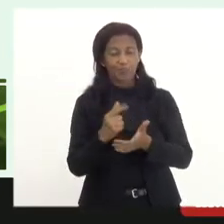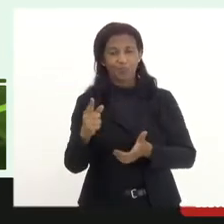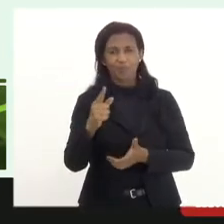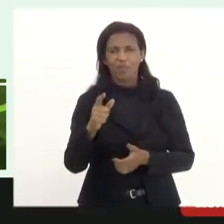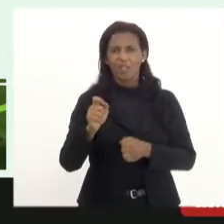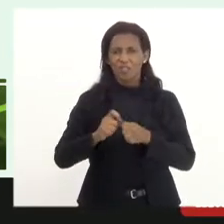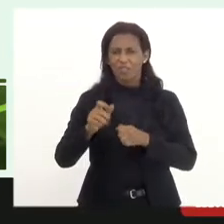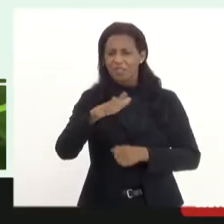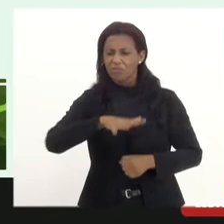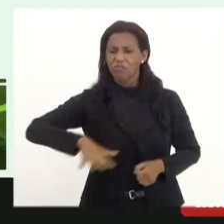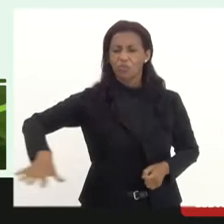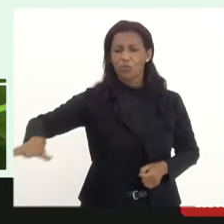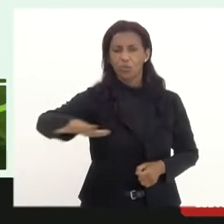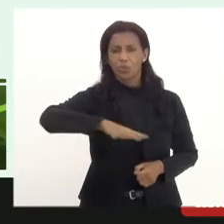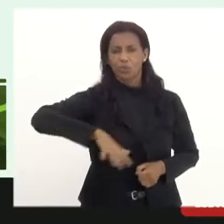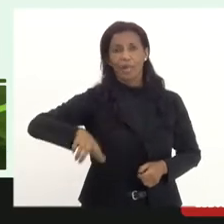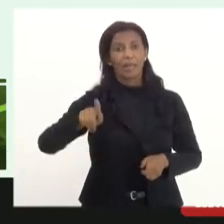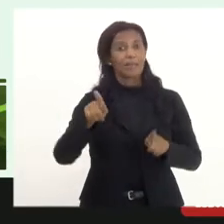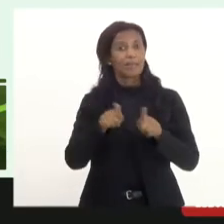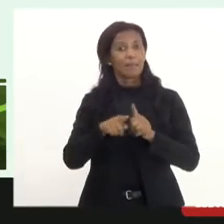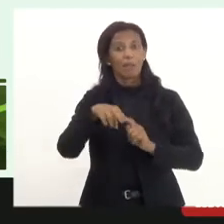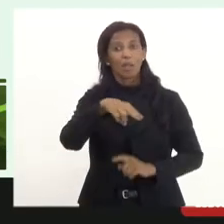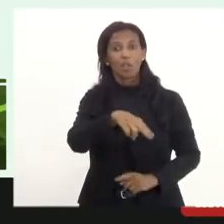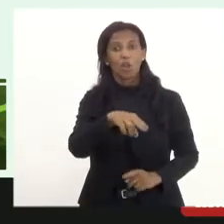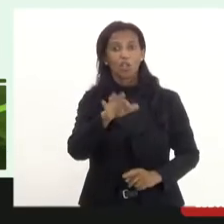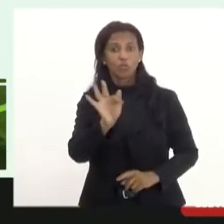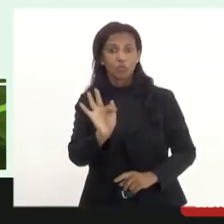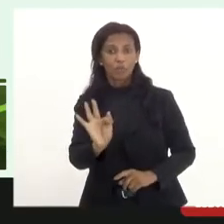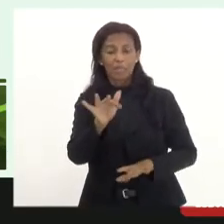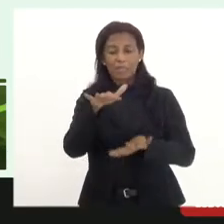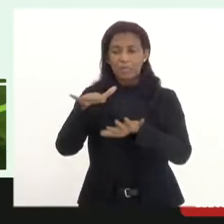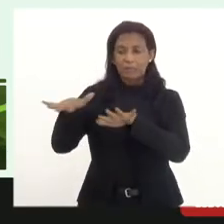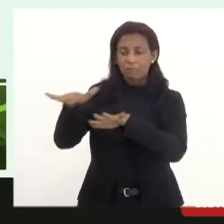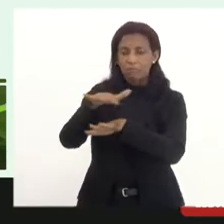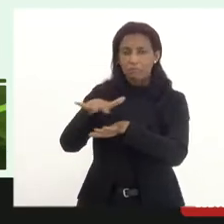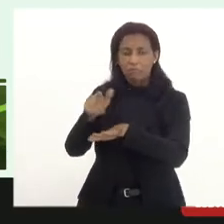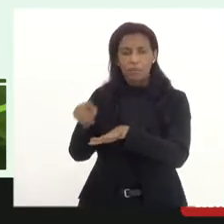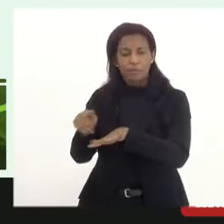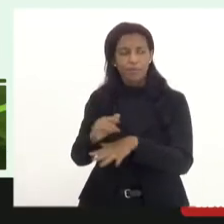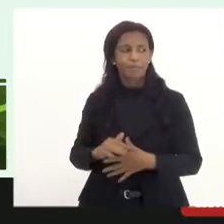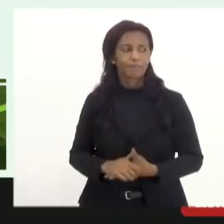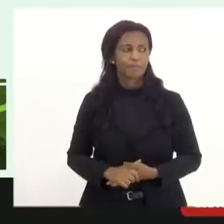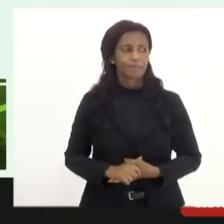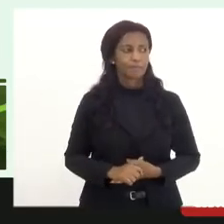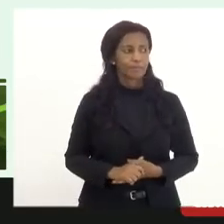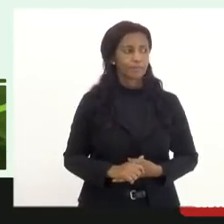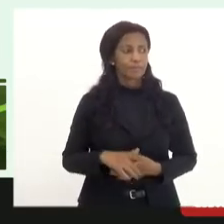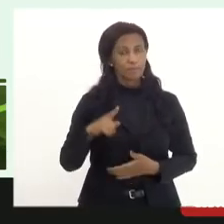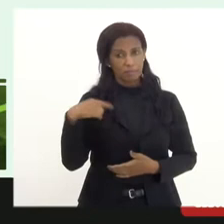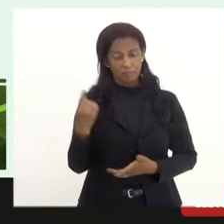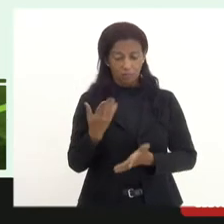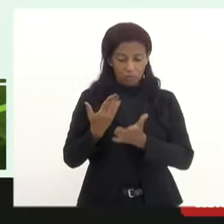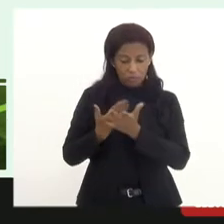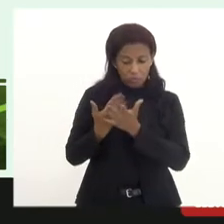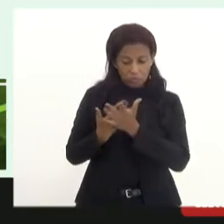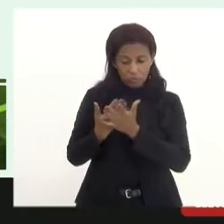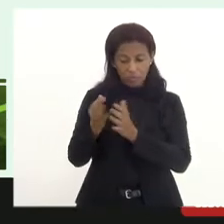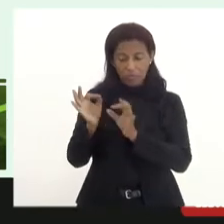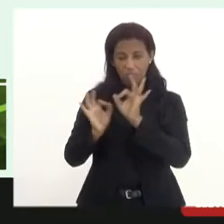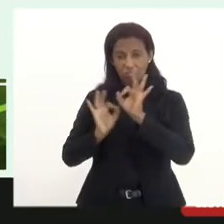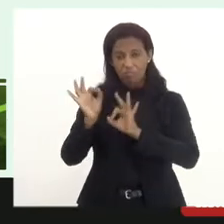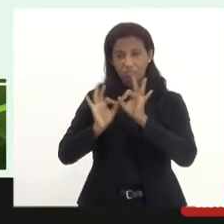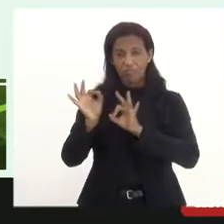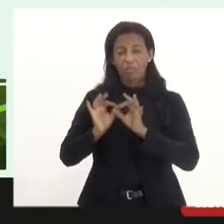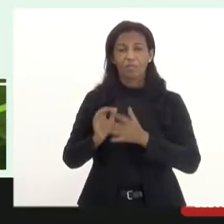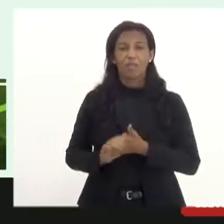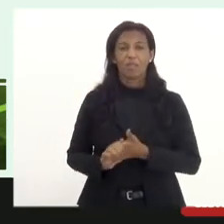eólico na região norte fluminense, pegando um pouquinho da parte capixaba. Estamos estudando a instalação de